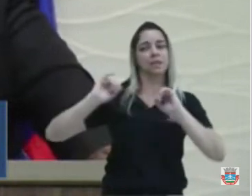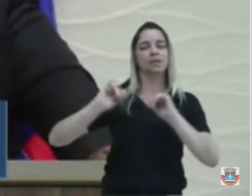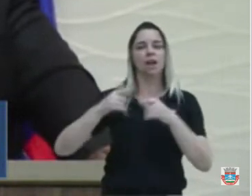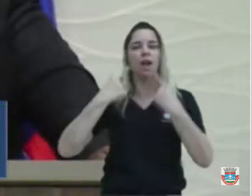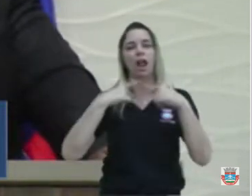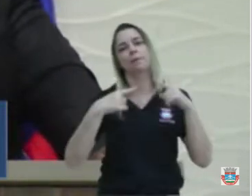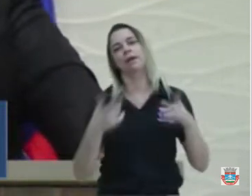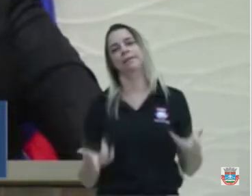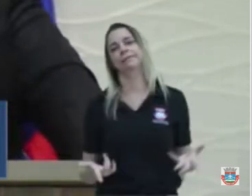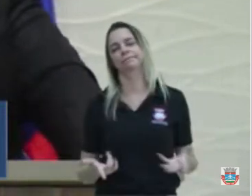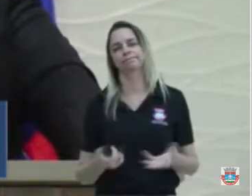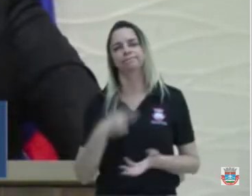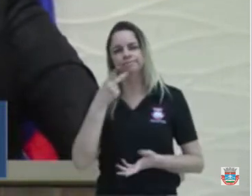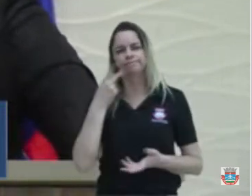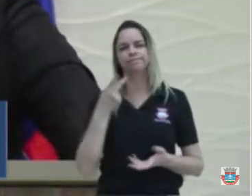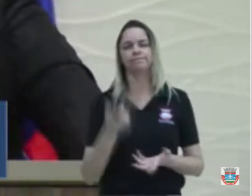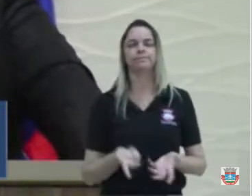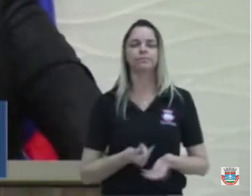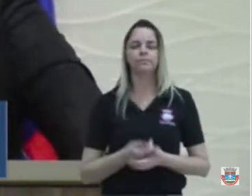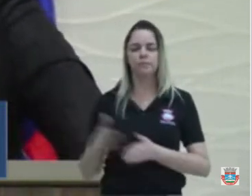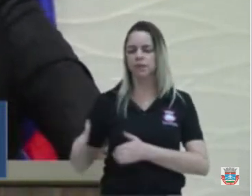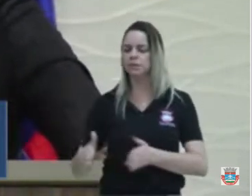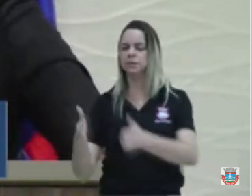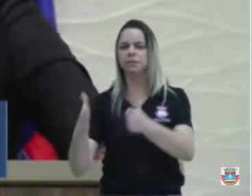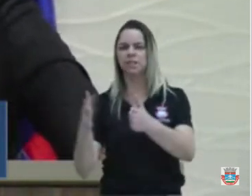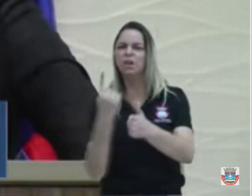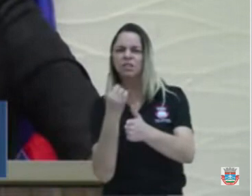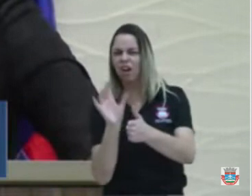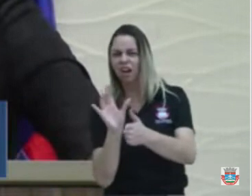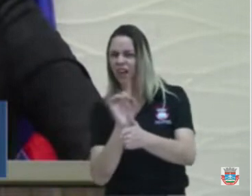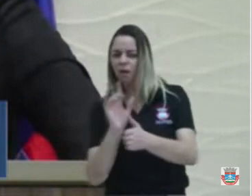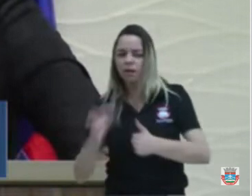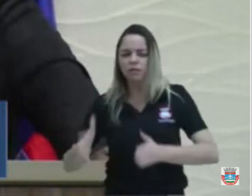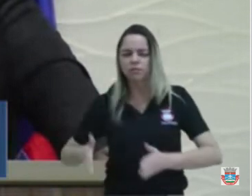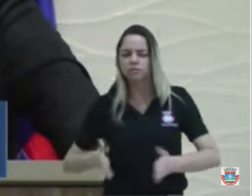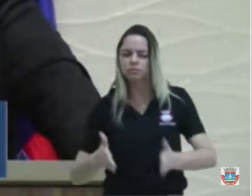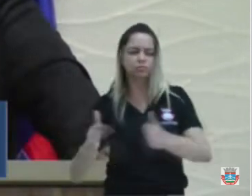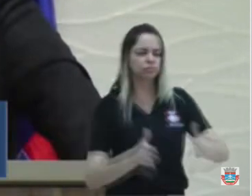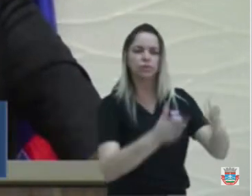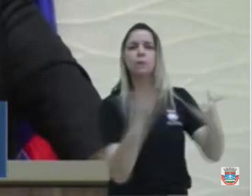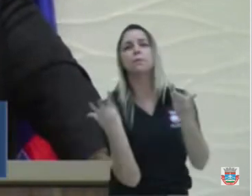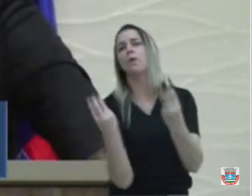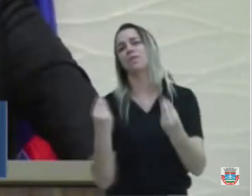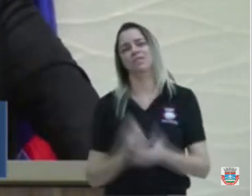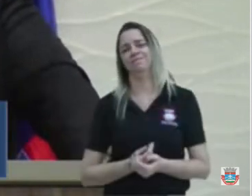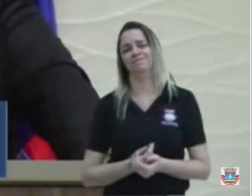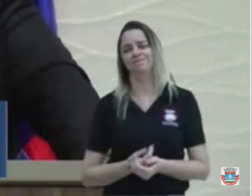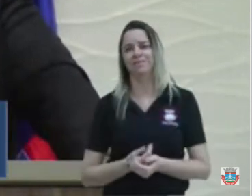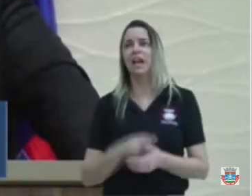reclamação. São muitas estradas, muita mesmo. Tem estrada que não passou máquina ainda esse